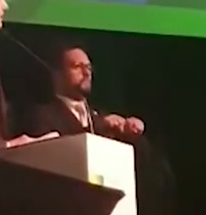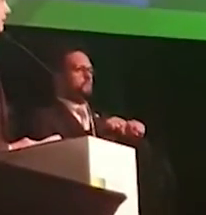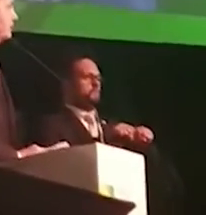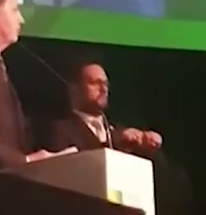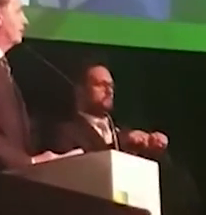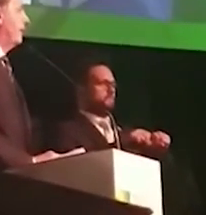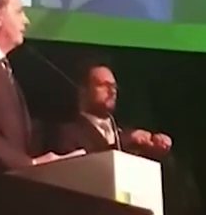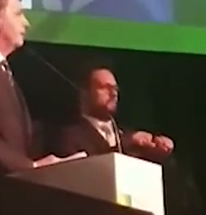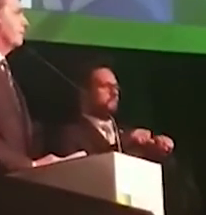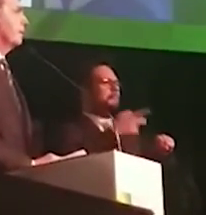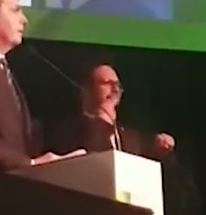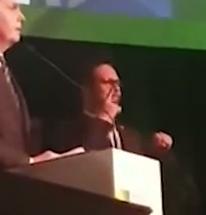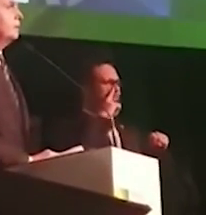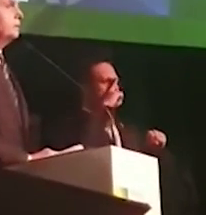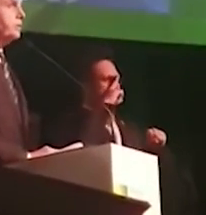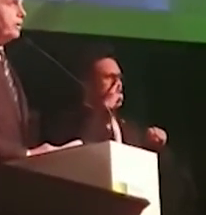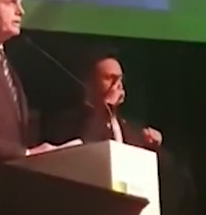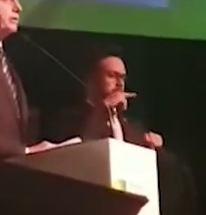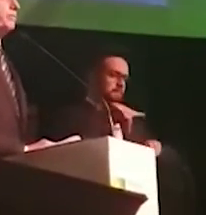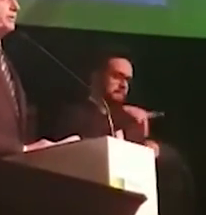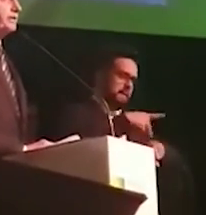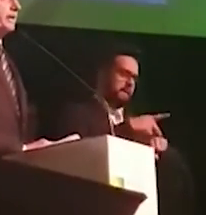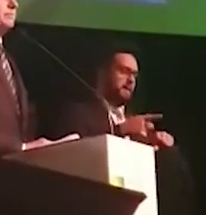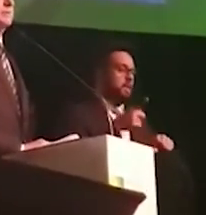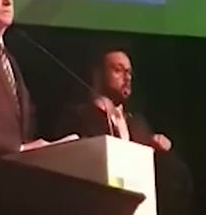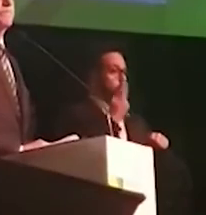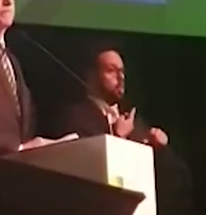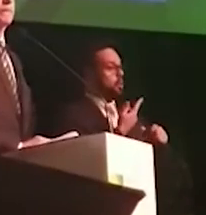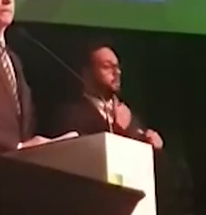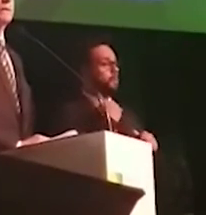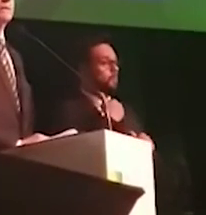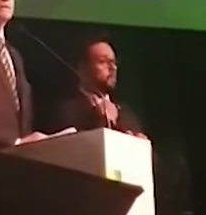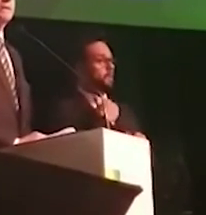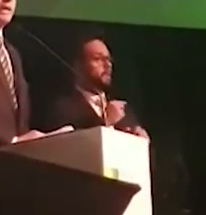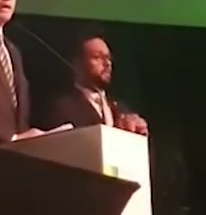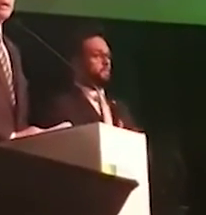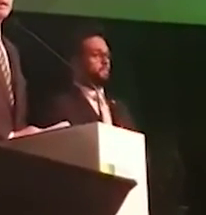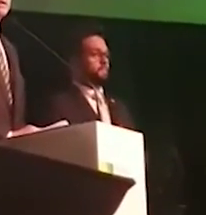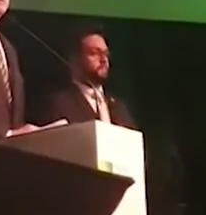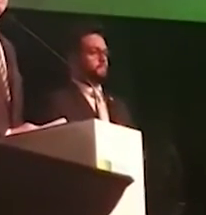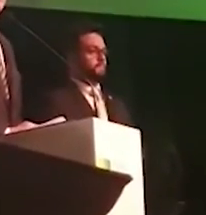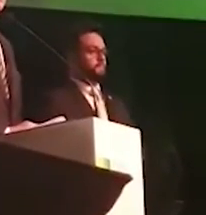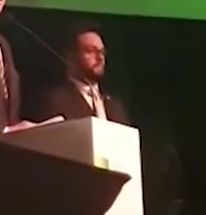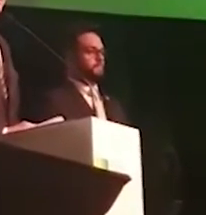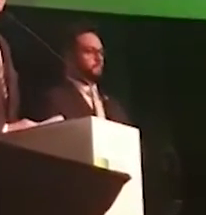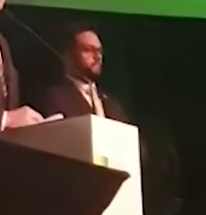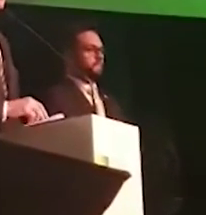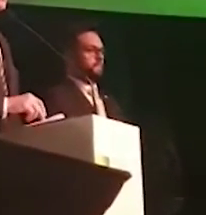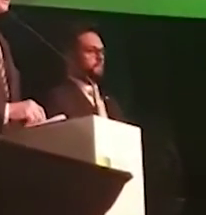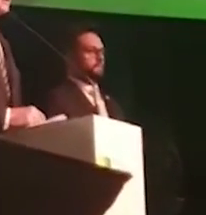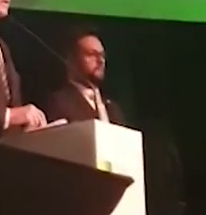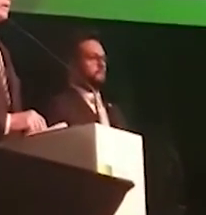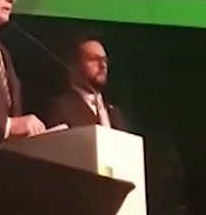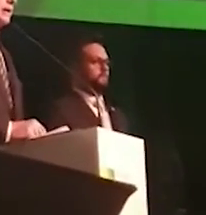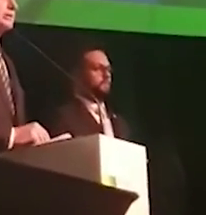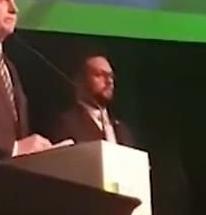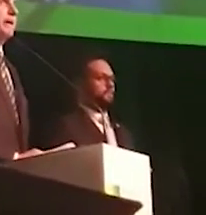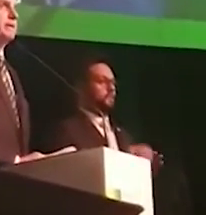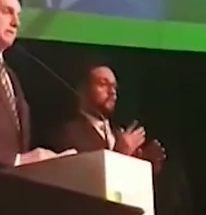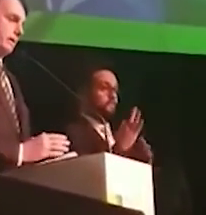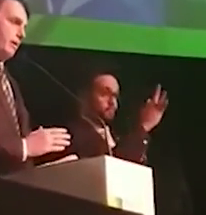situação bastante complicada. Nós não podemos ser em 22 o que esse